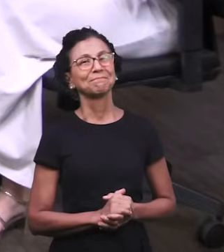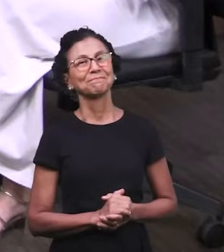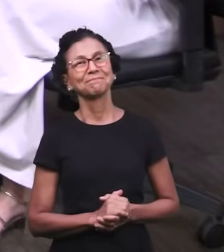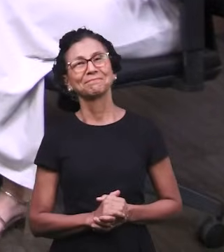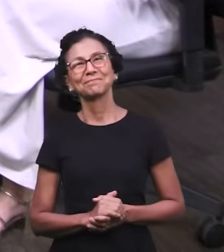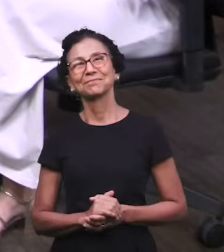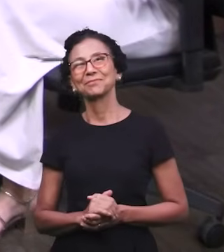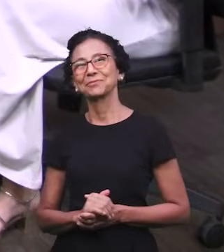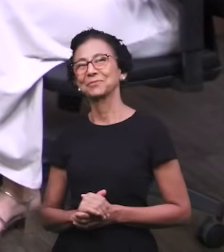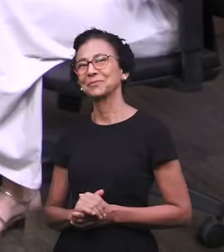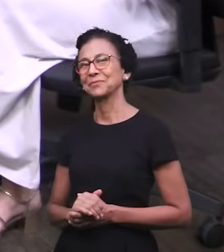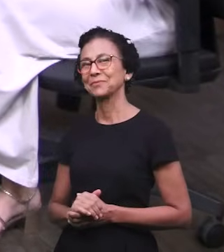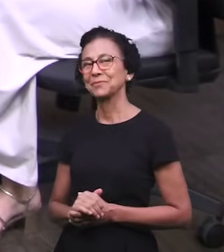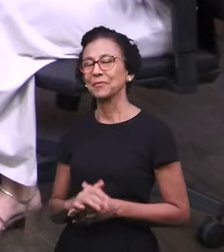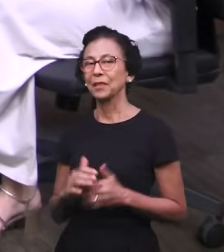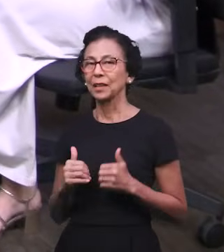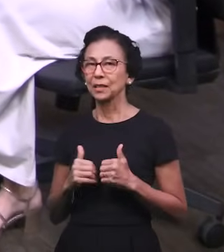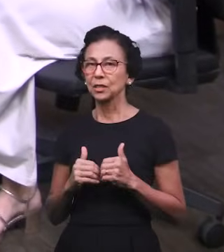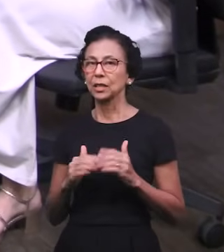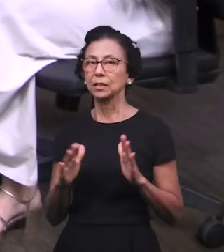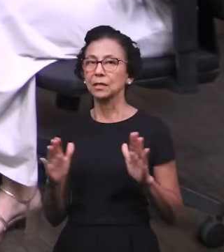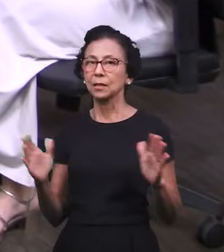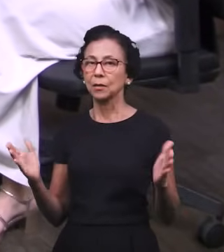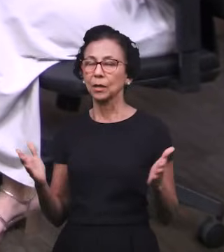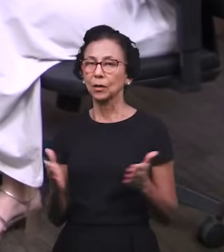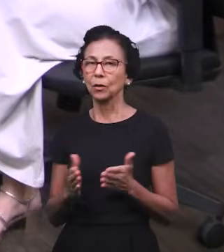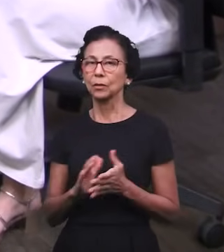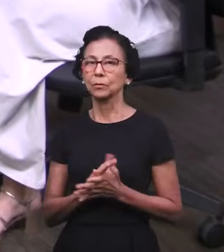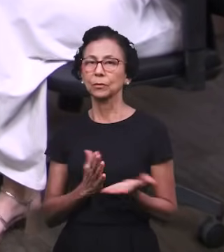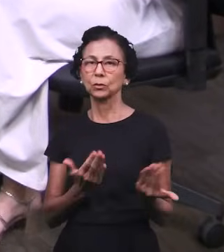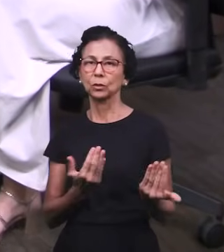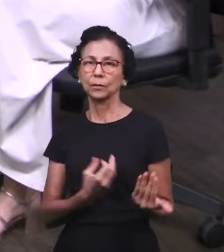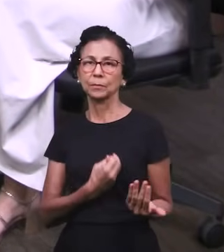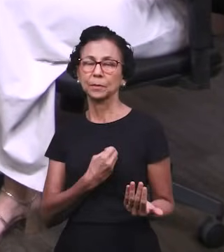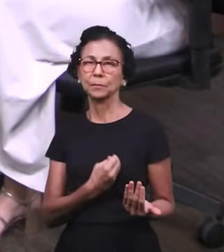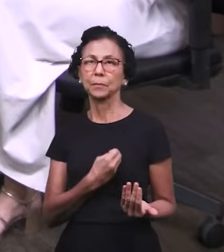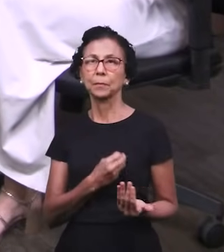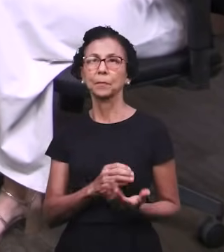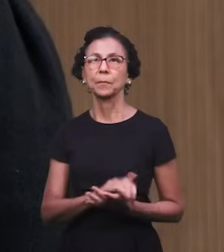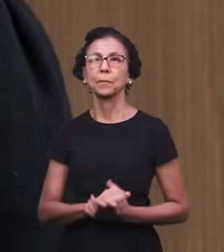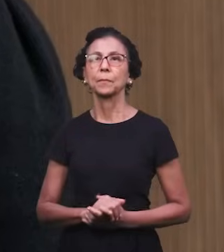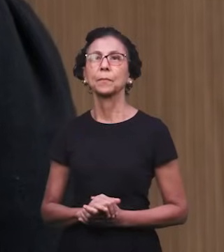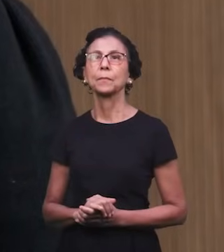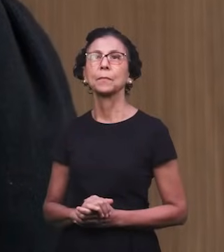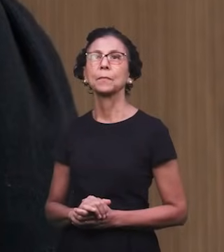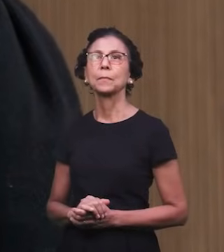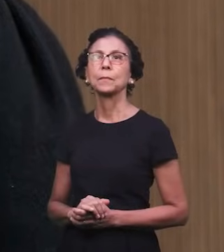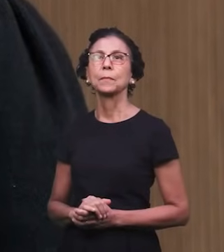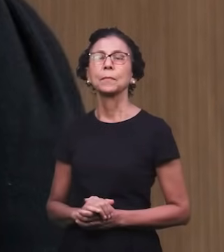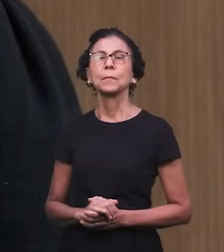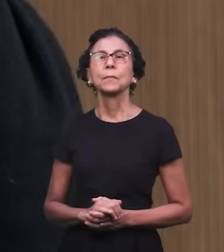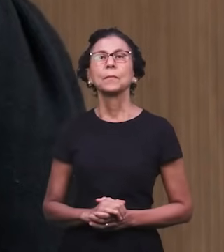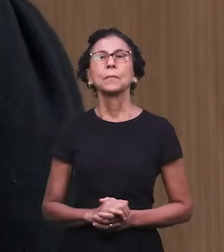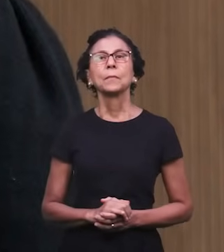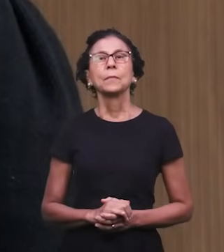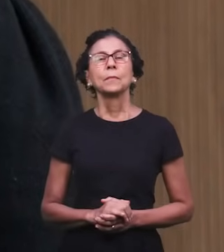primeira pergunta é comigo mesma, aproveitando a oportunidade que eu estou aqui. Vou começar com a pergunta, pastor Fernando, que